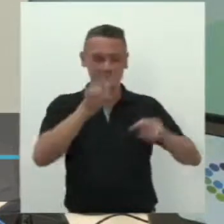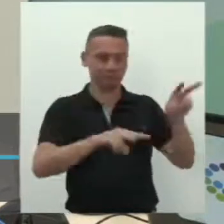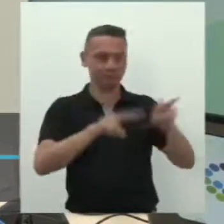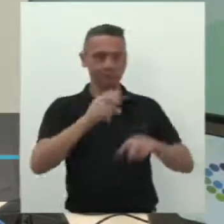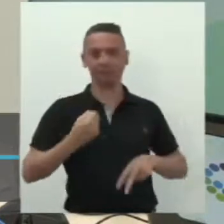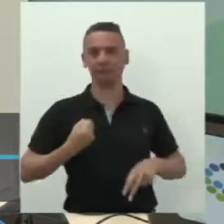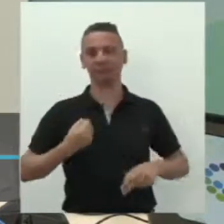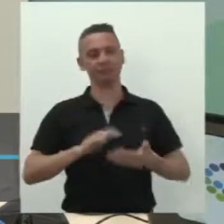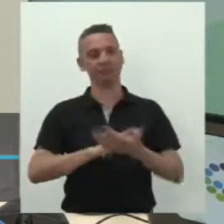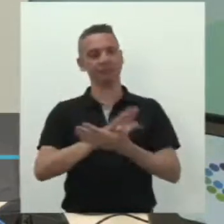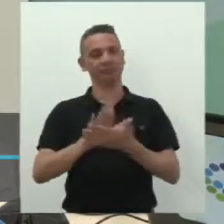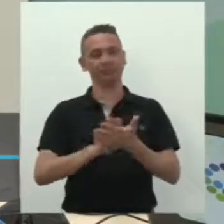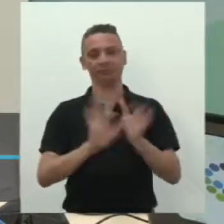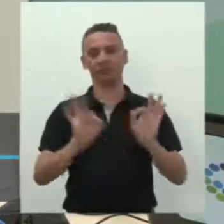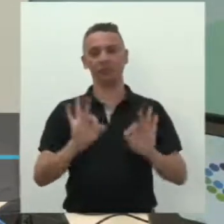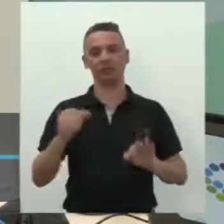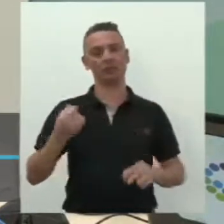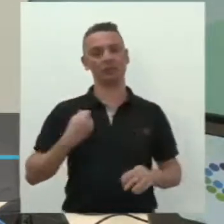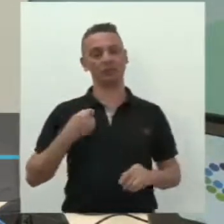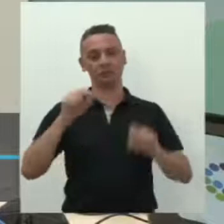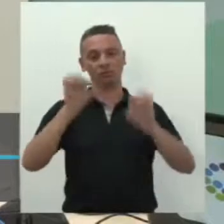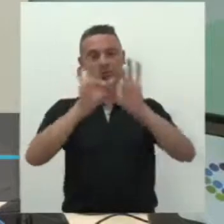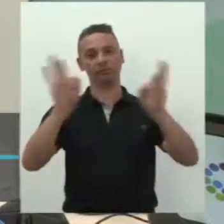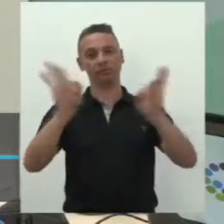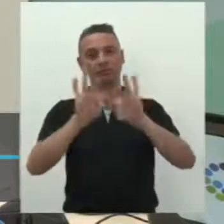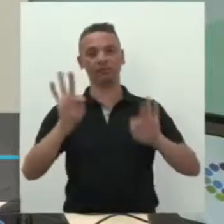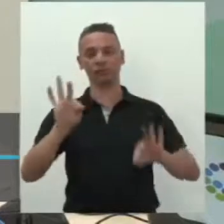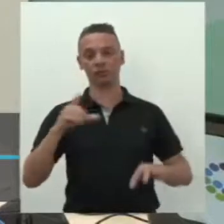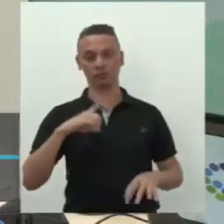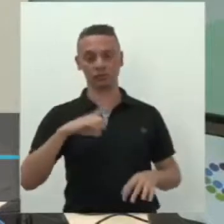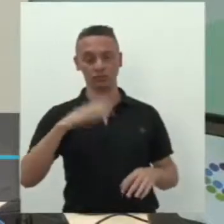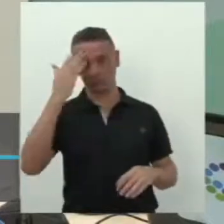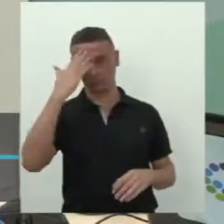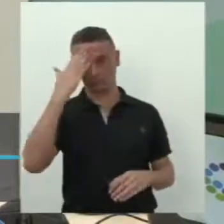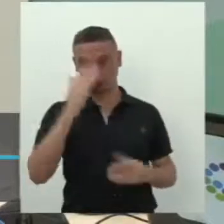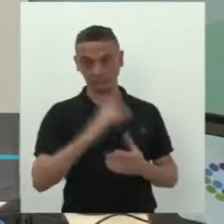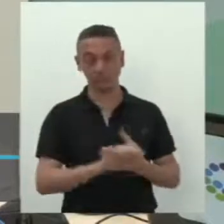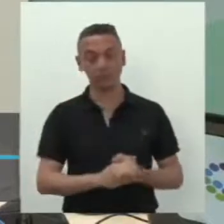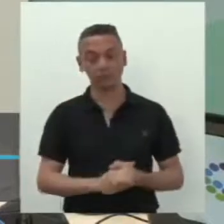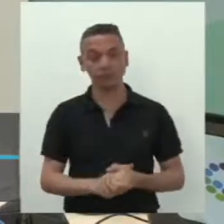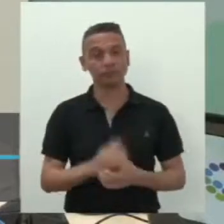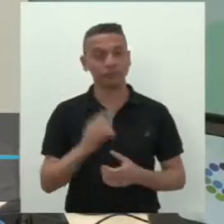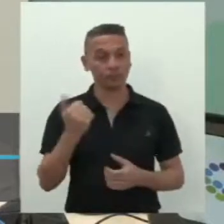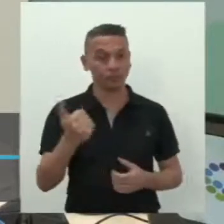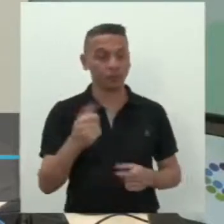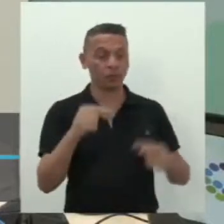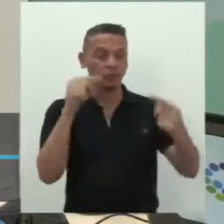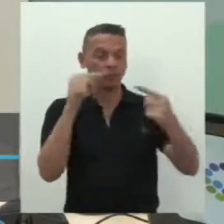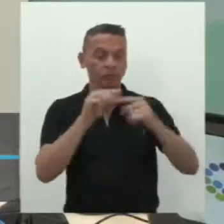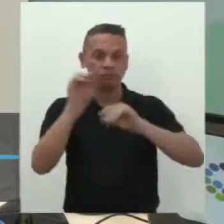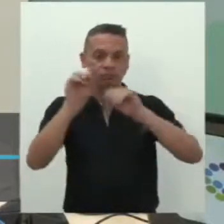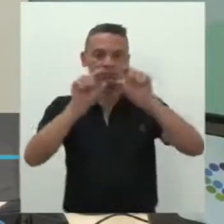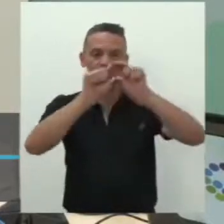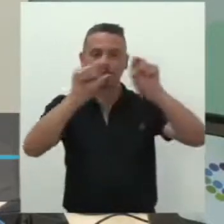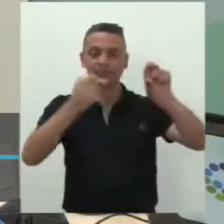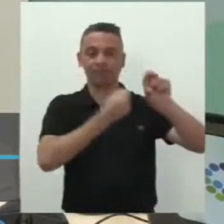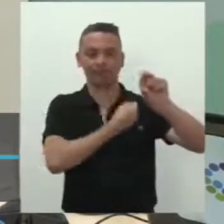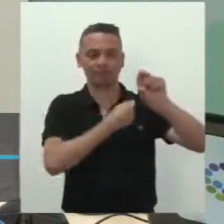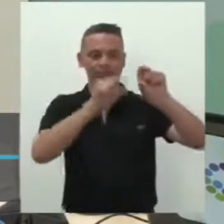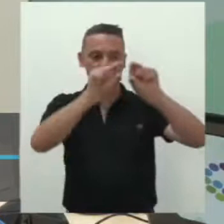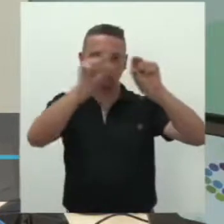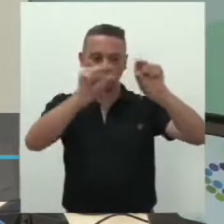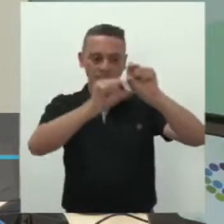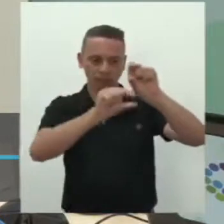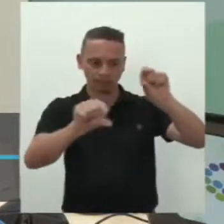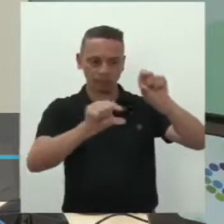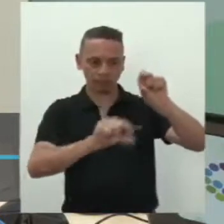numérica dentro de texto, né? Ele identifica que aquilo é texto e nem vai fazer análise. Então, é sempre legal trabalhar com número em células diferentes, tá?